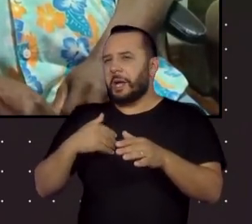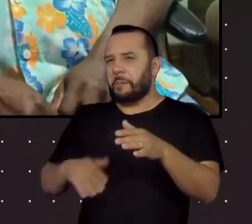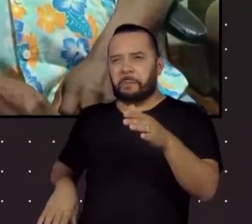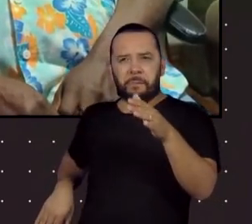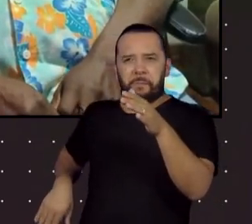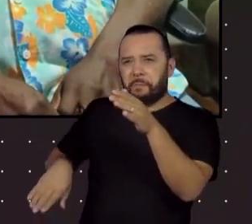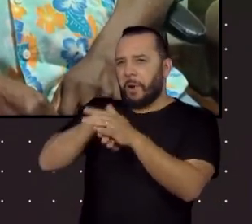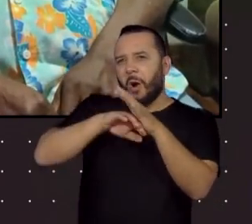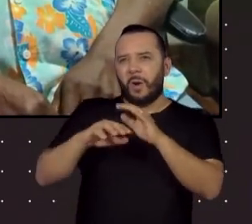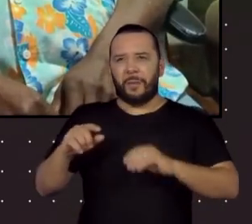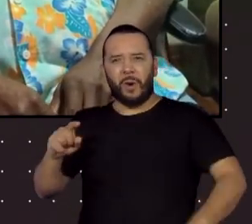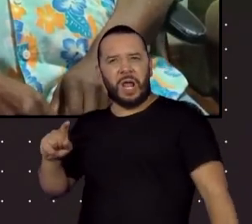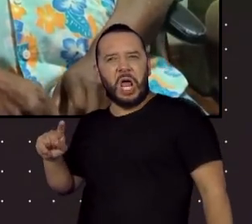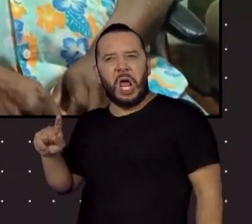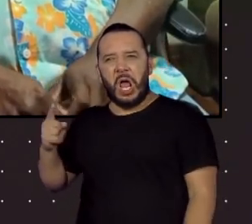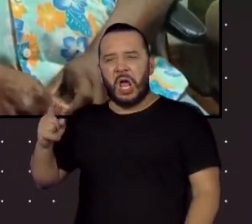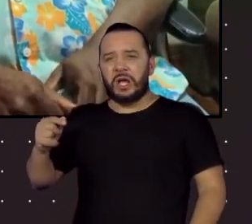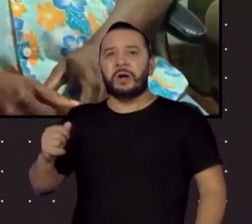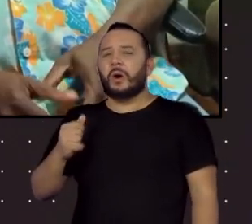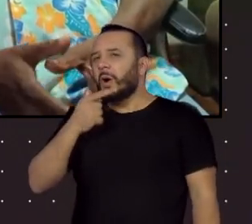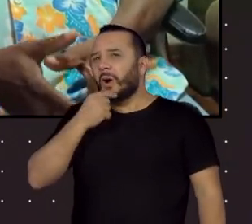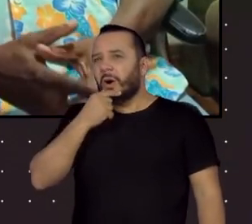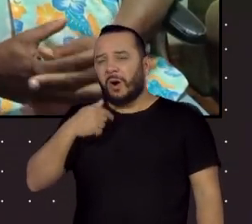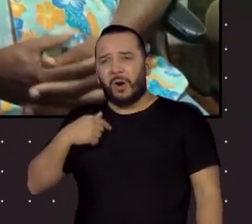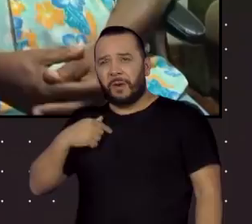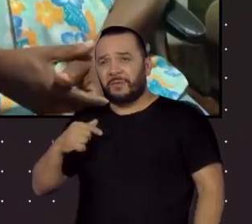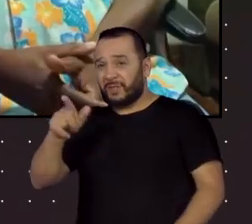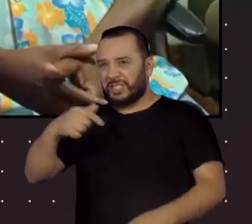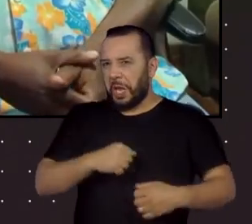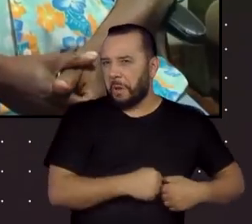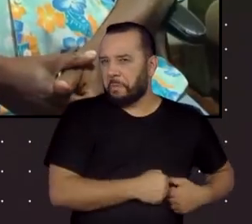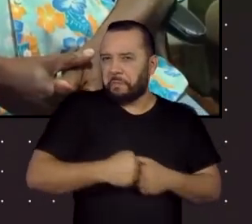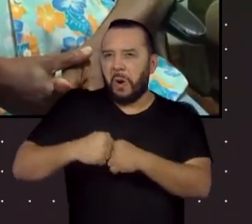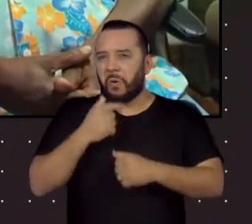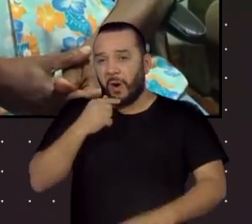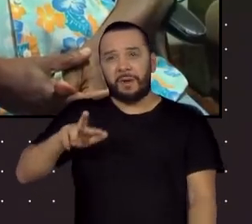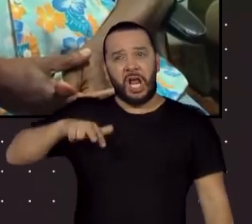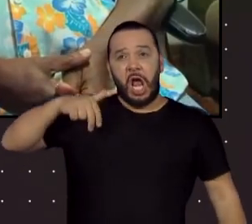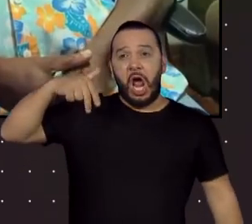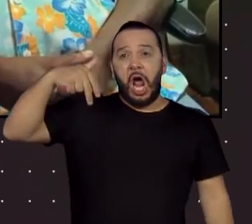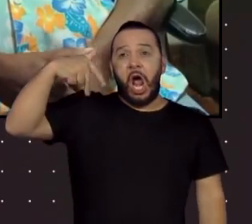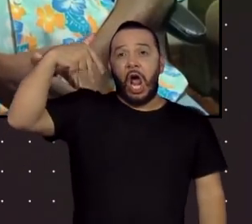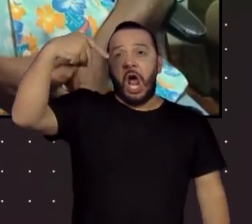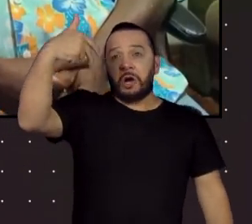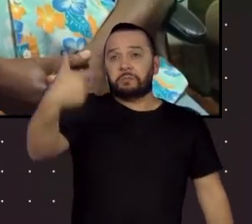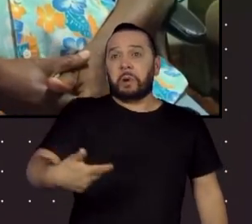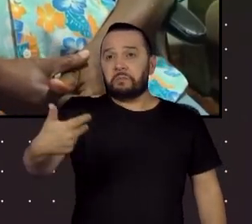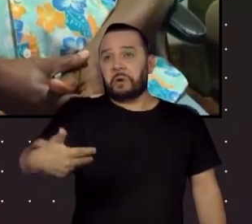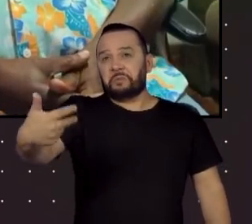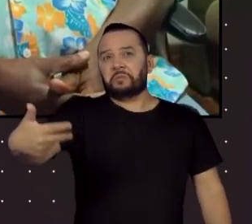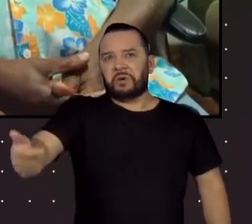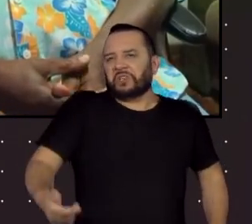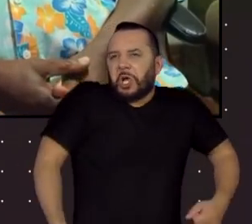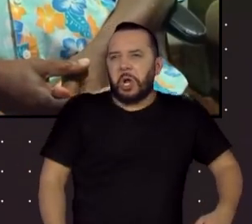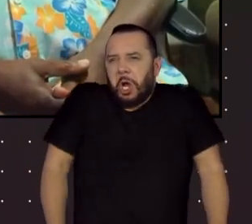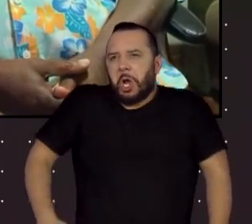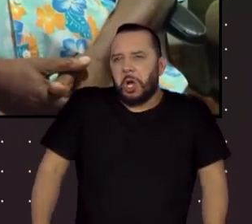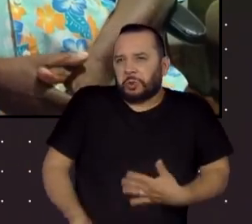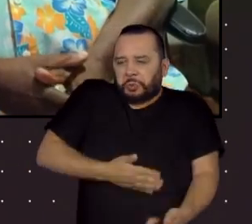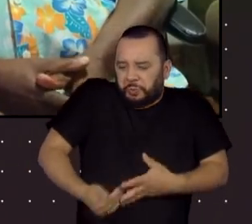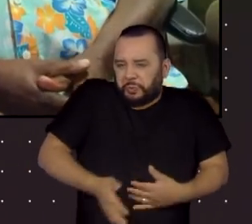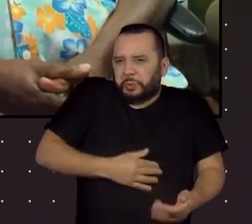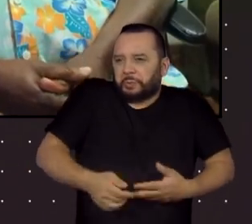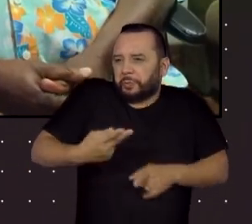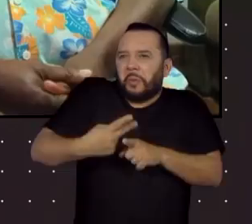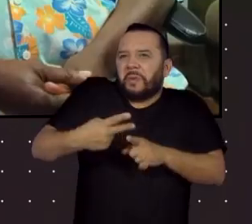ultrapassou a plateia, o cara voou, foi parar no hospital e mandou, eu falei, Tony, que é isso? Tá mandando? Não vai falar comigo,